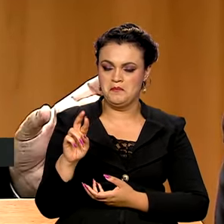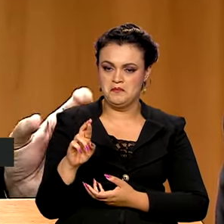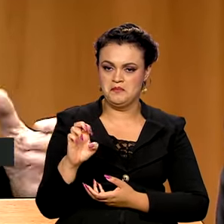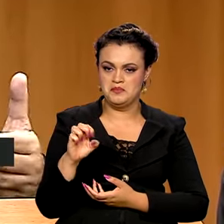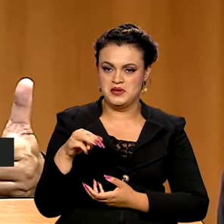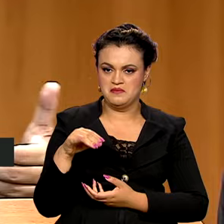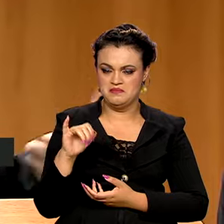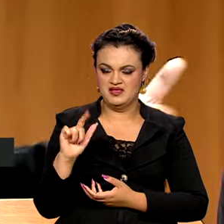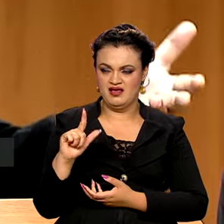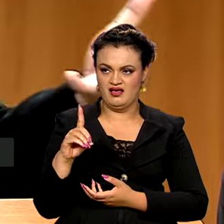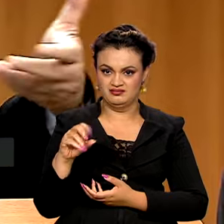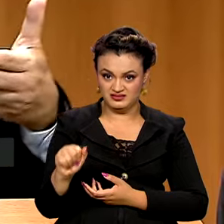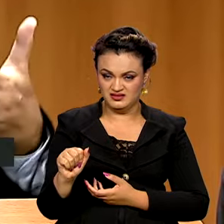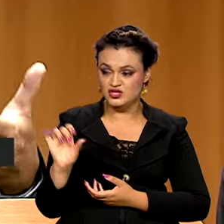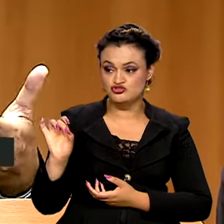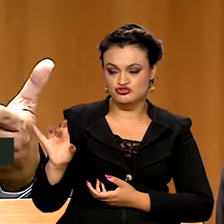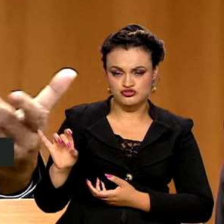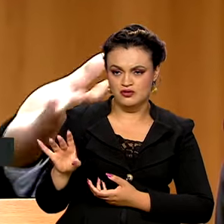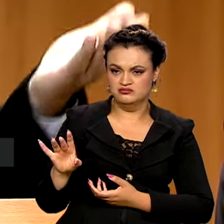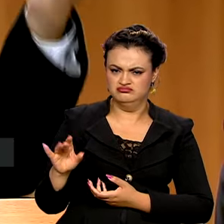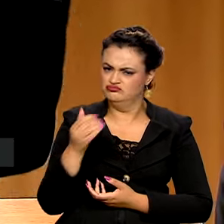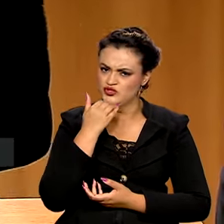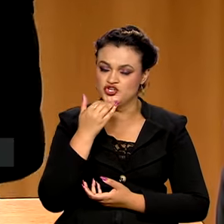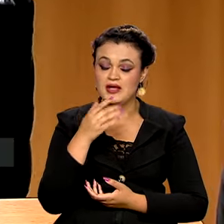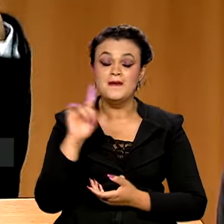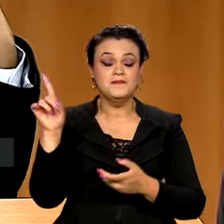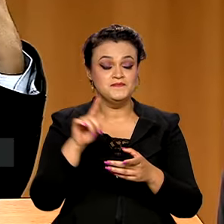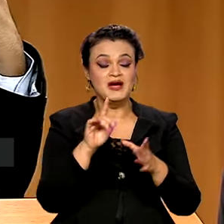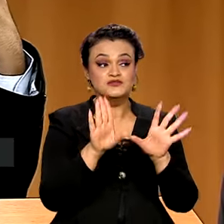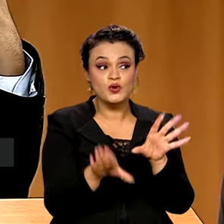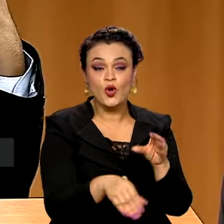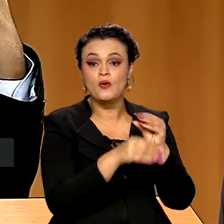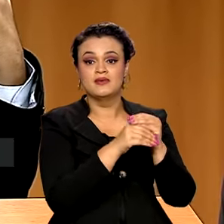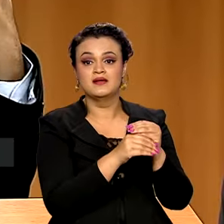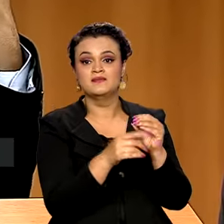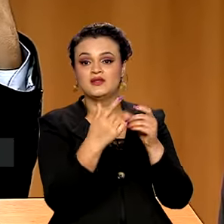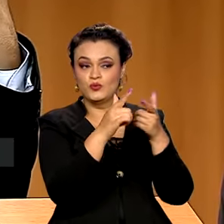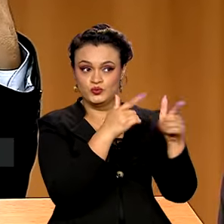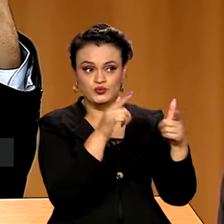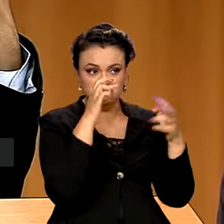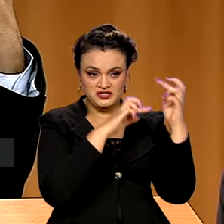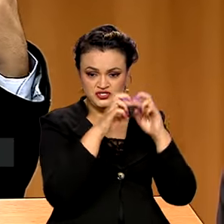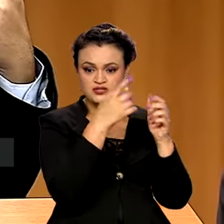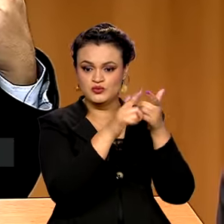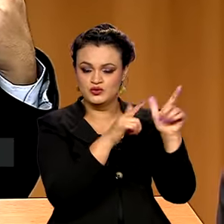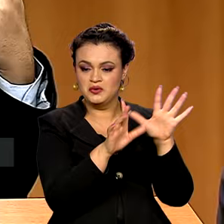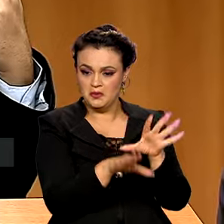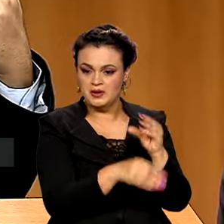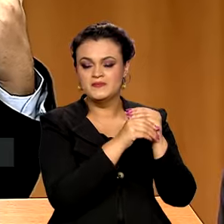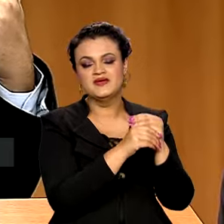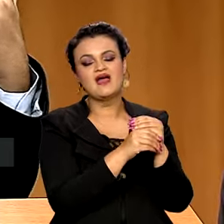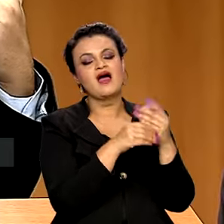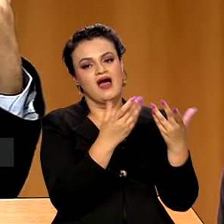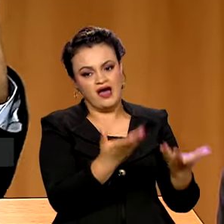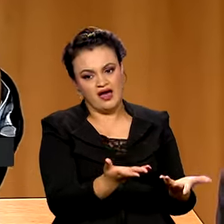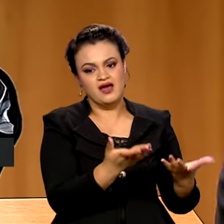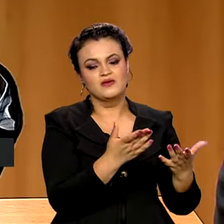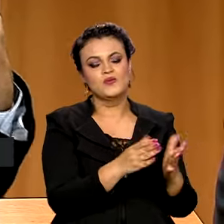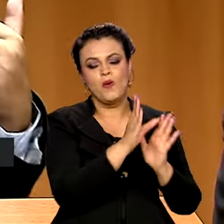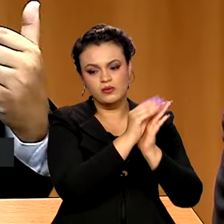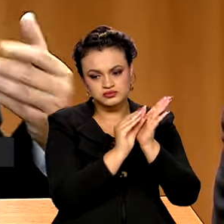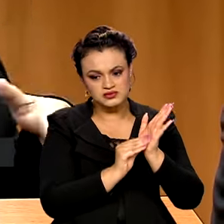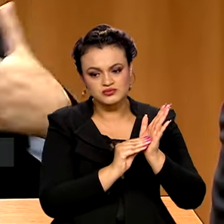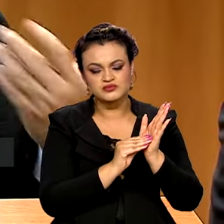delação premiada se soma a um conjunto que já havia sido apurado antes e, obviamente, o seu próprio